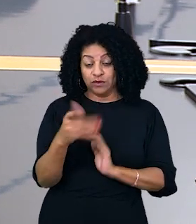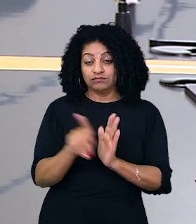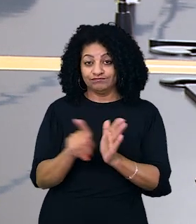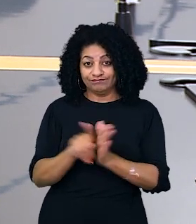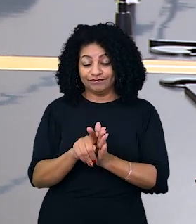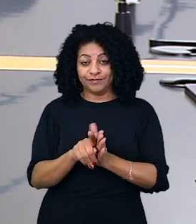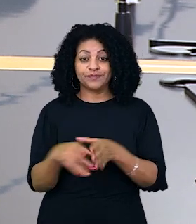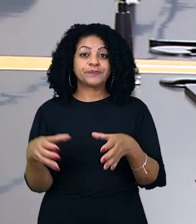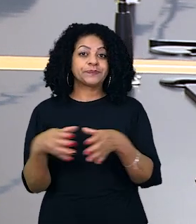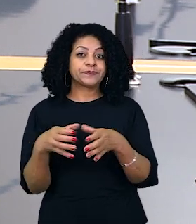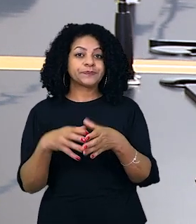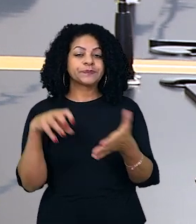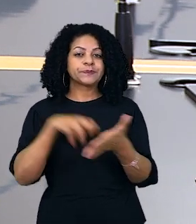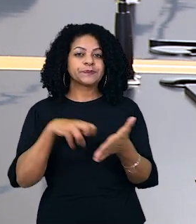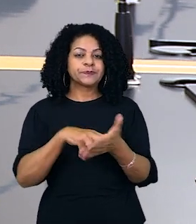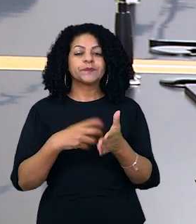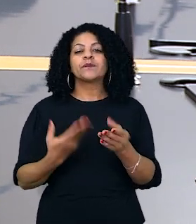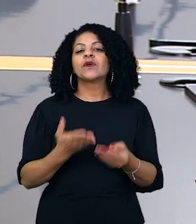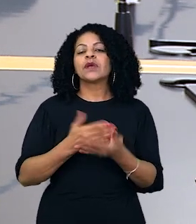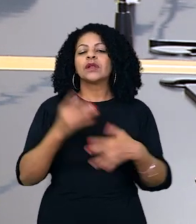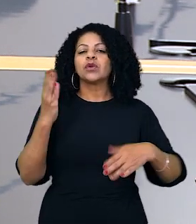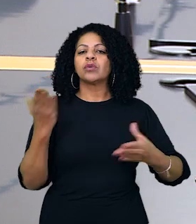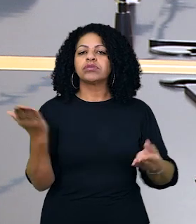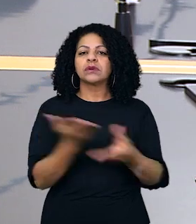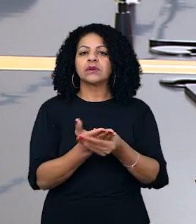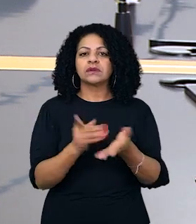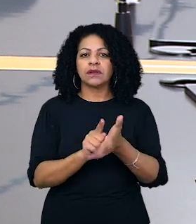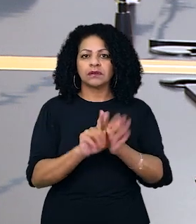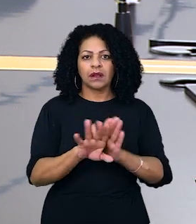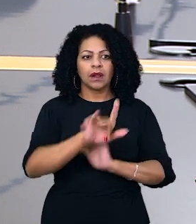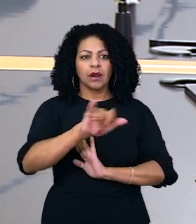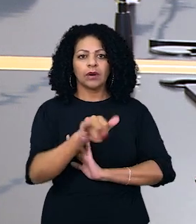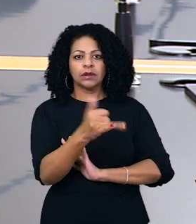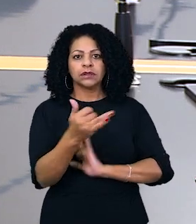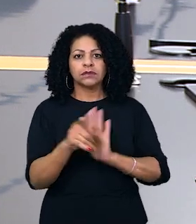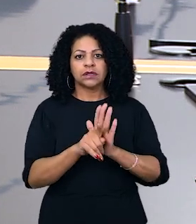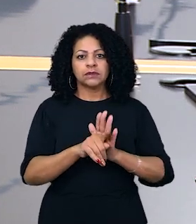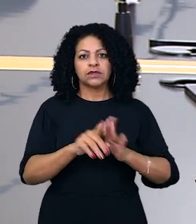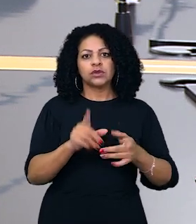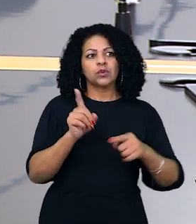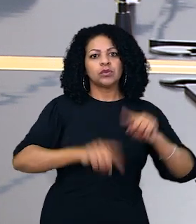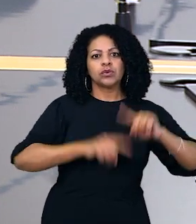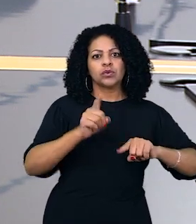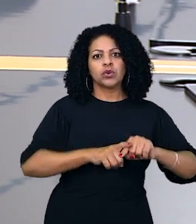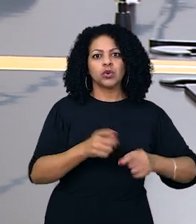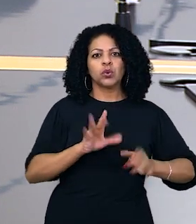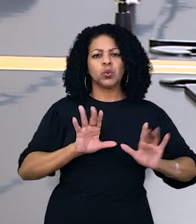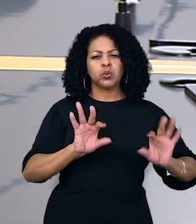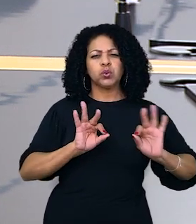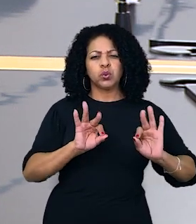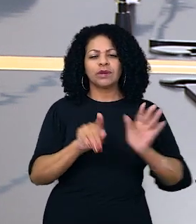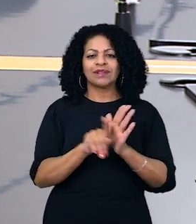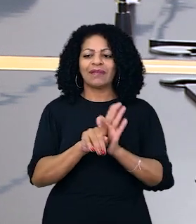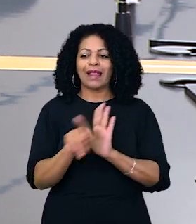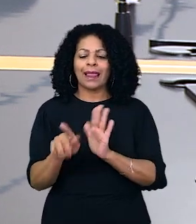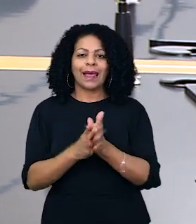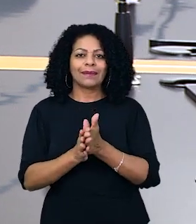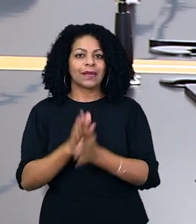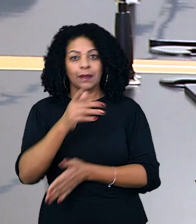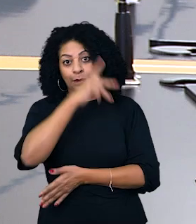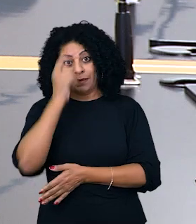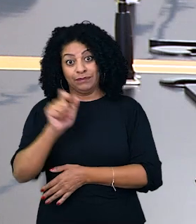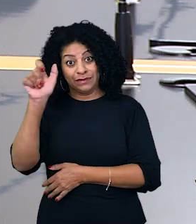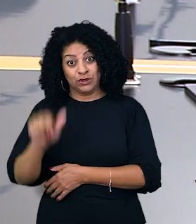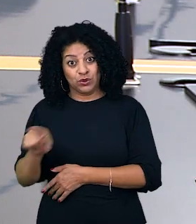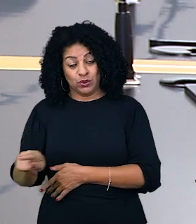primeiro grau, a loja de artigo de luxos disse que não foi citada no endereço fornecido pelo ex-empregado.